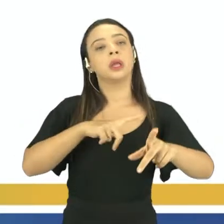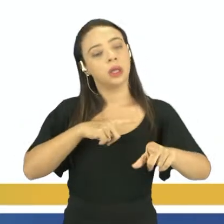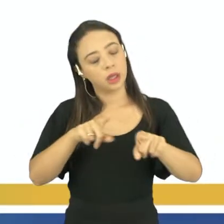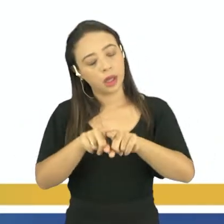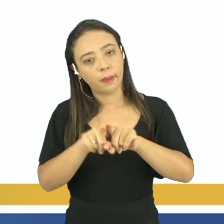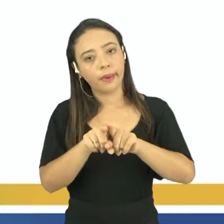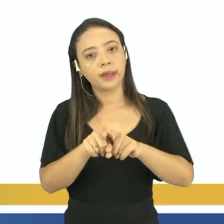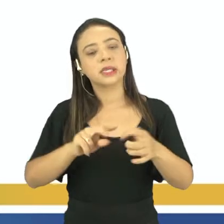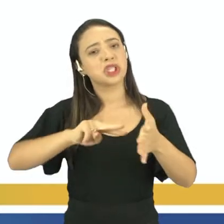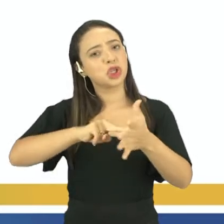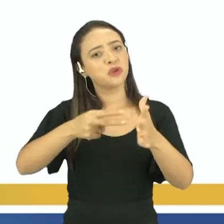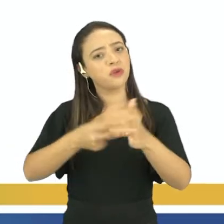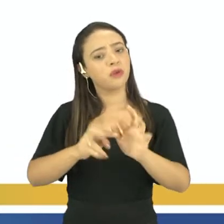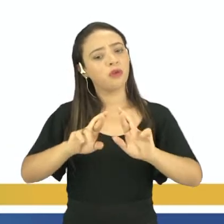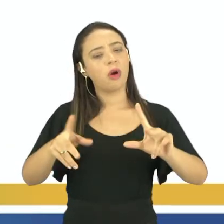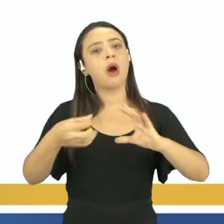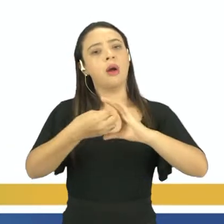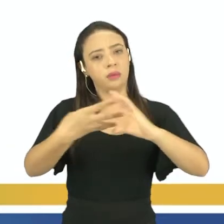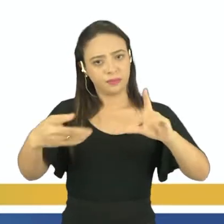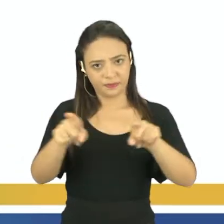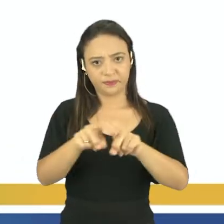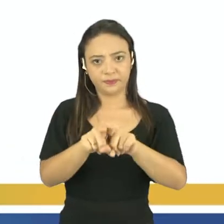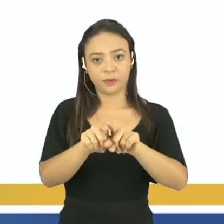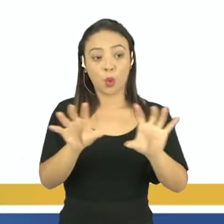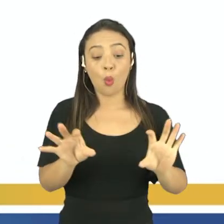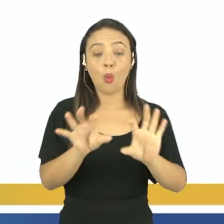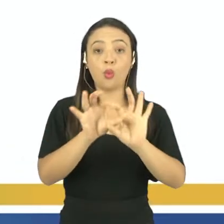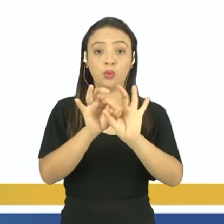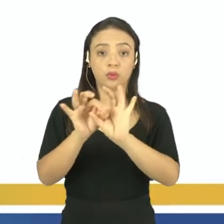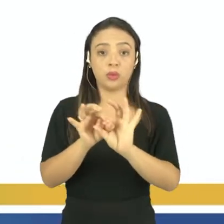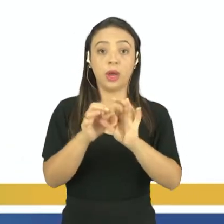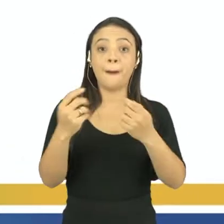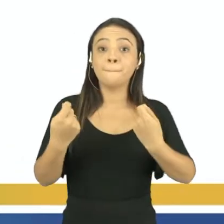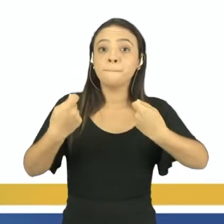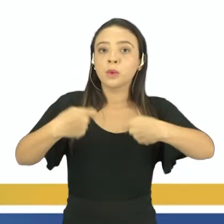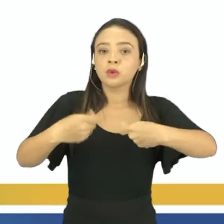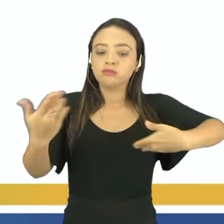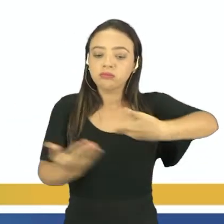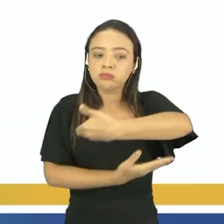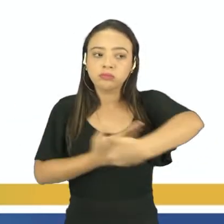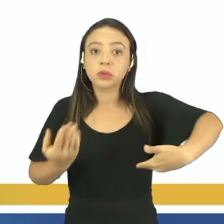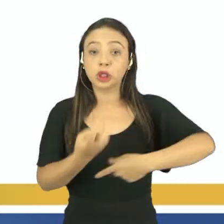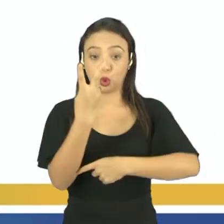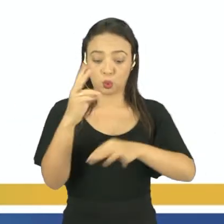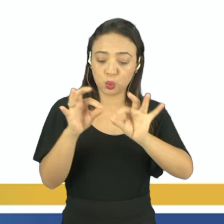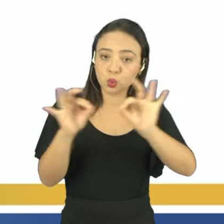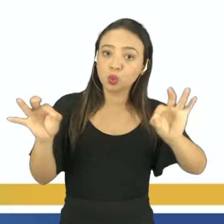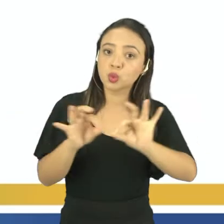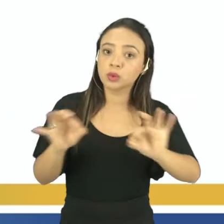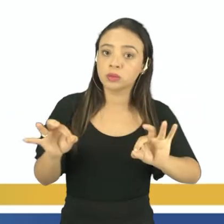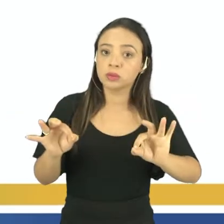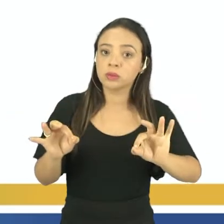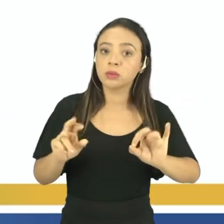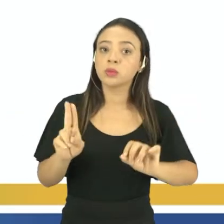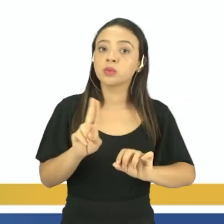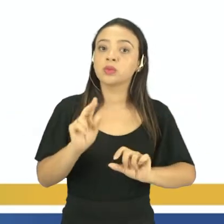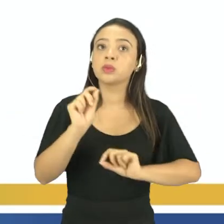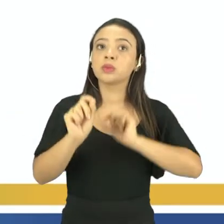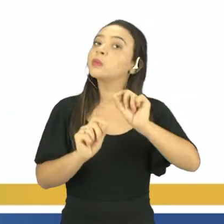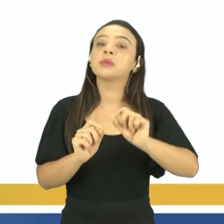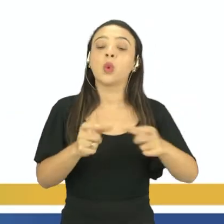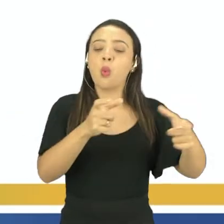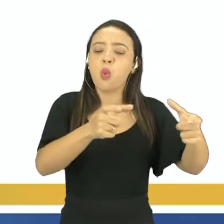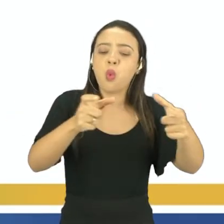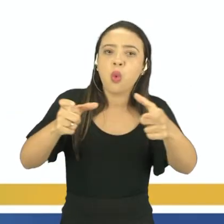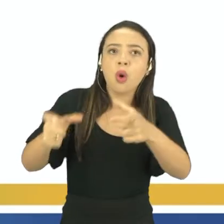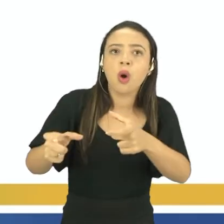conceitos, definições e propriedades. Então, o conjunto dessas possíveis interações aí entre duas retas é o que nós vamos chamar de